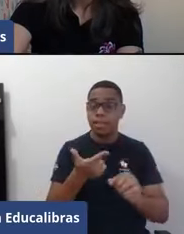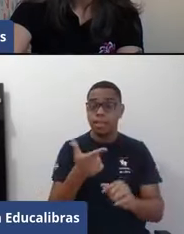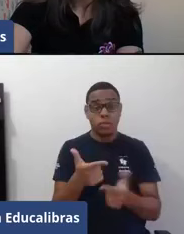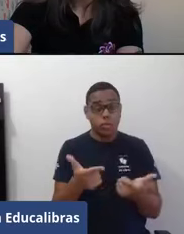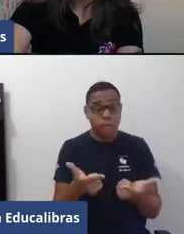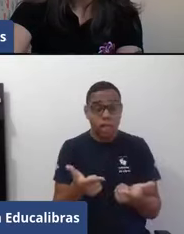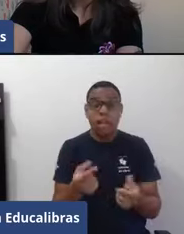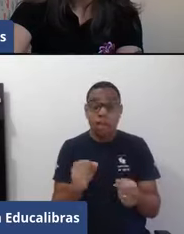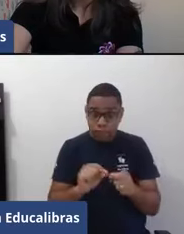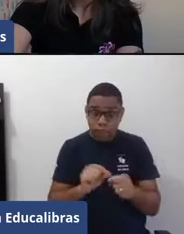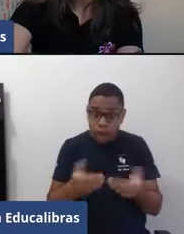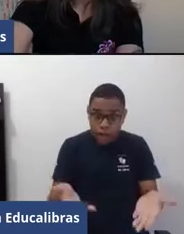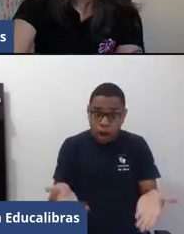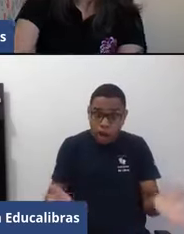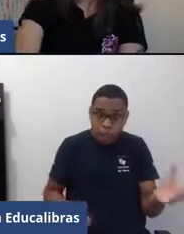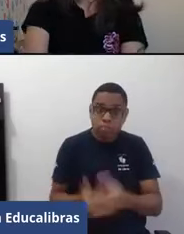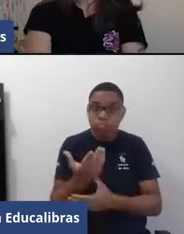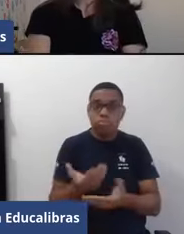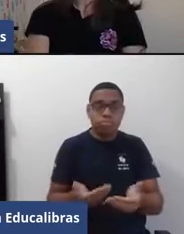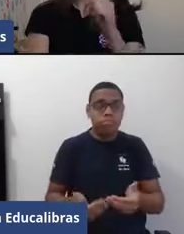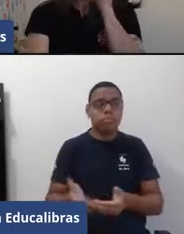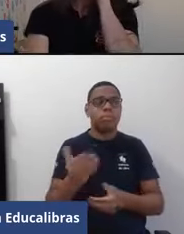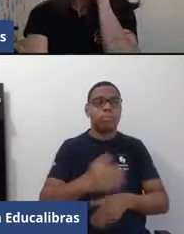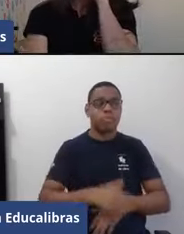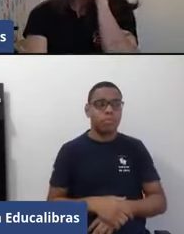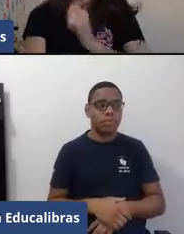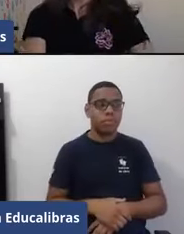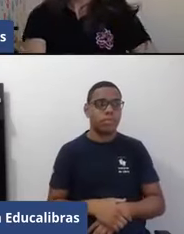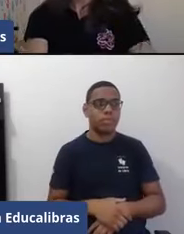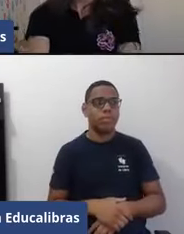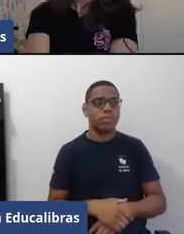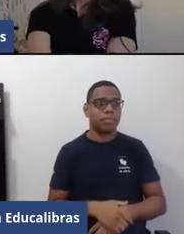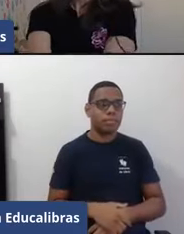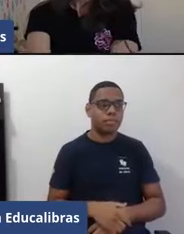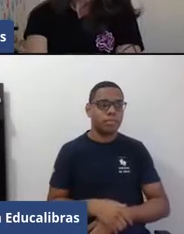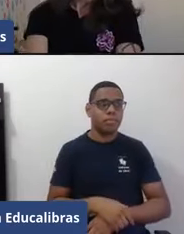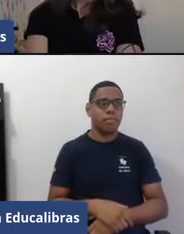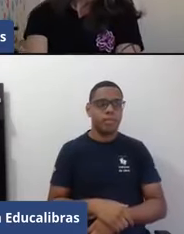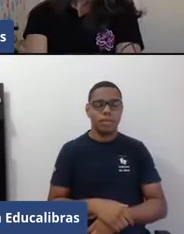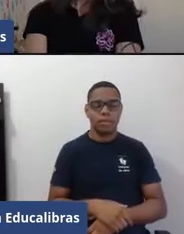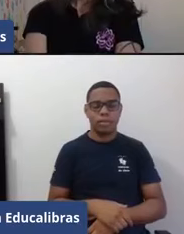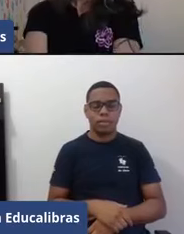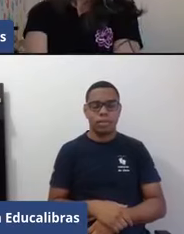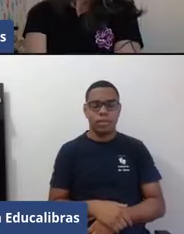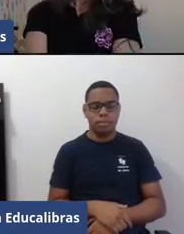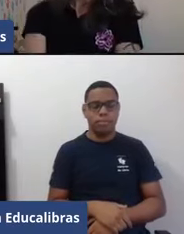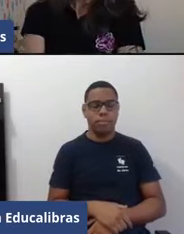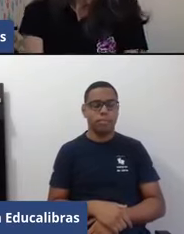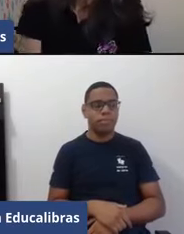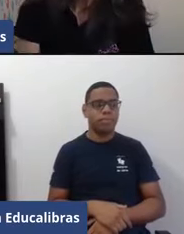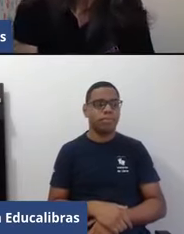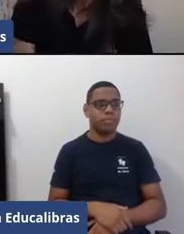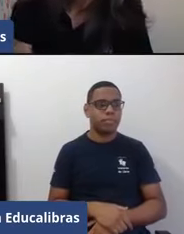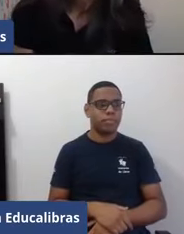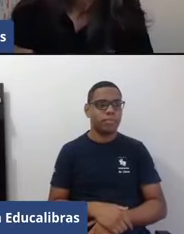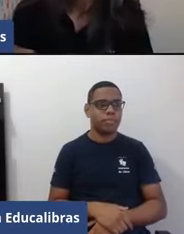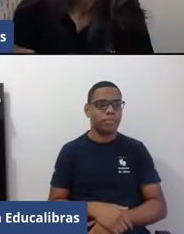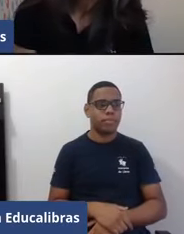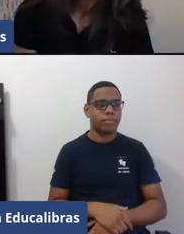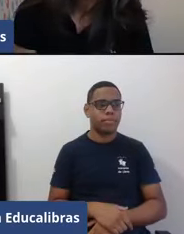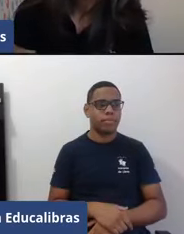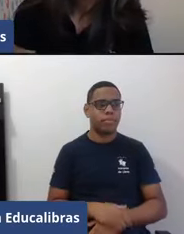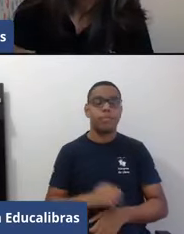Vamos fazer. Então, vamos fazer. É isso aí. Fazer. Vamos fazer. Eliane, Oi.